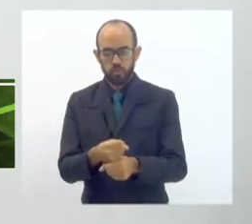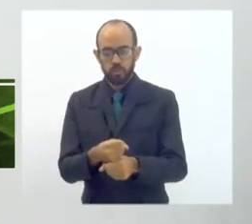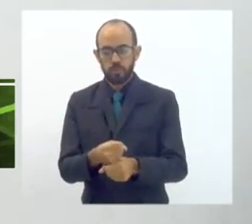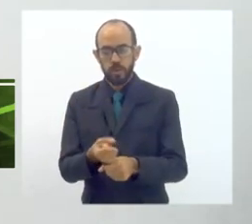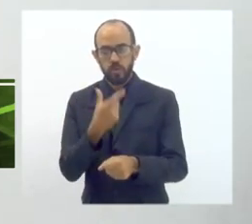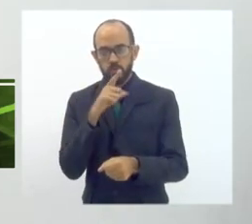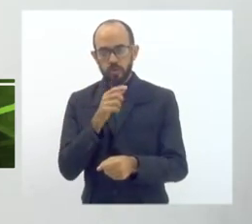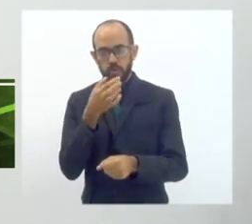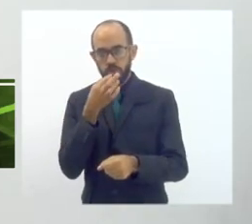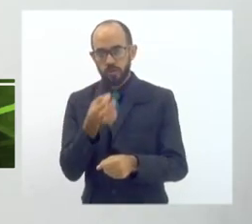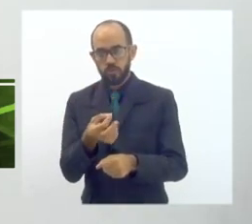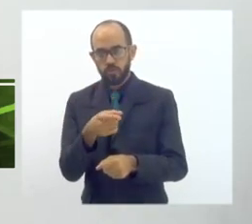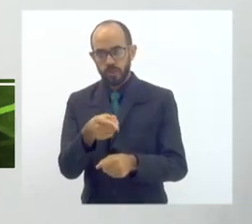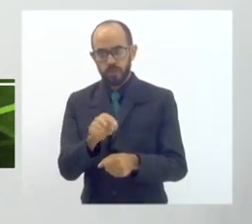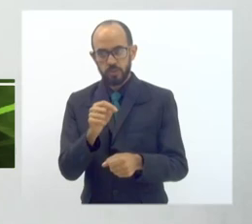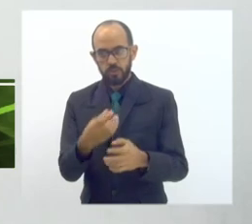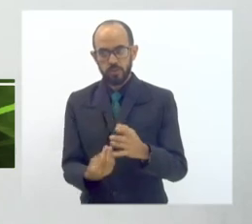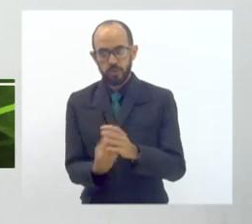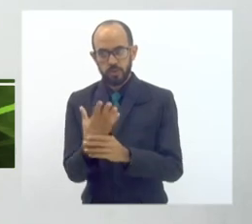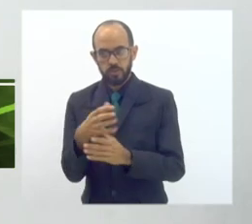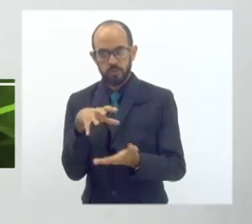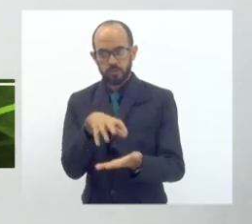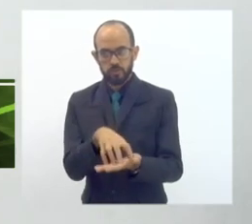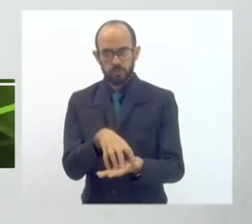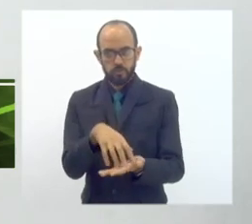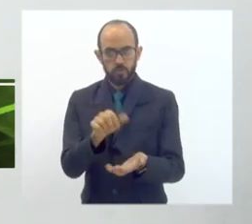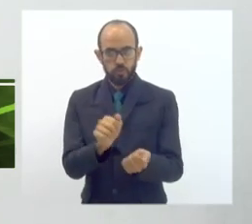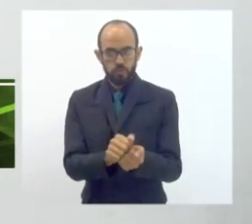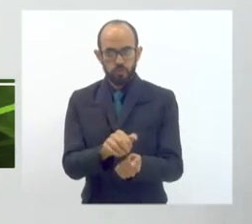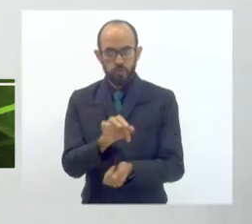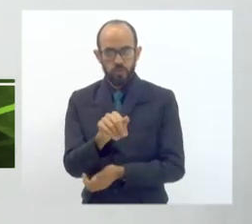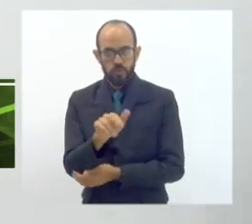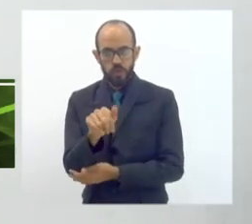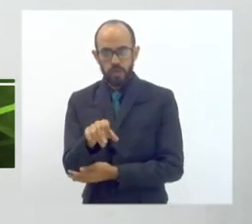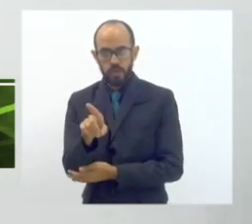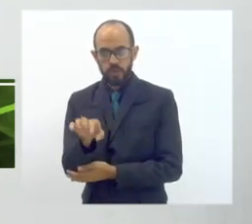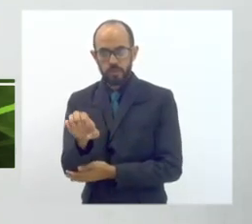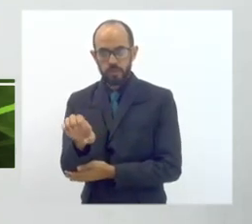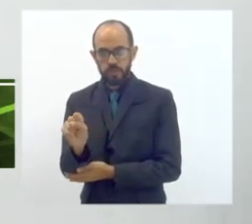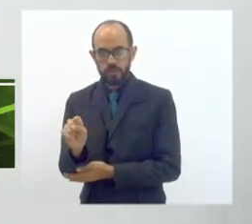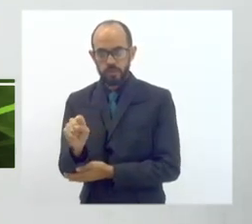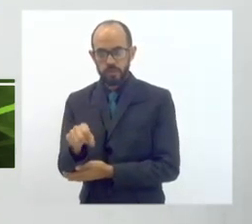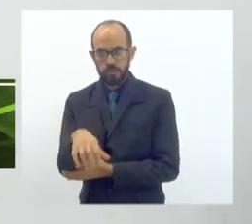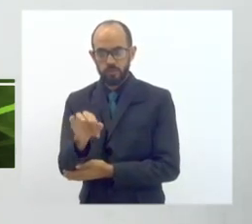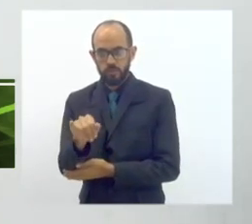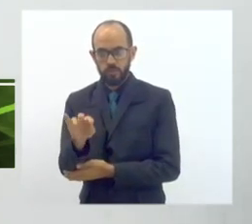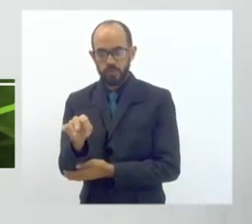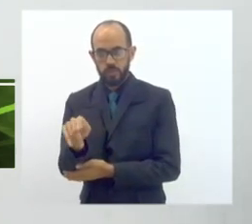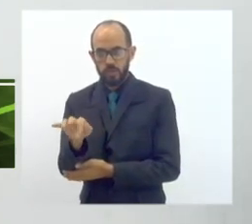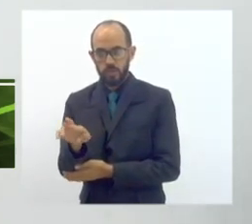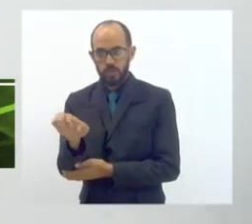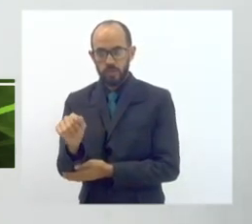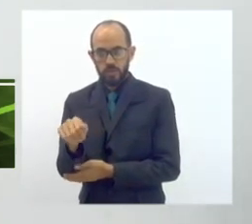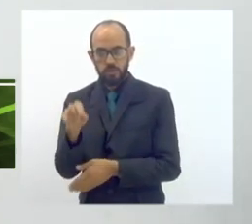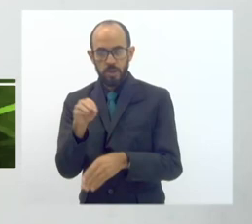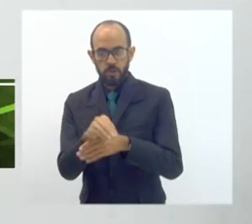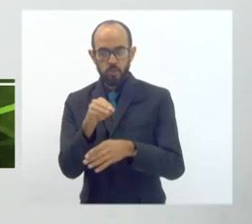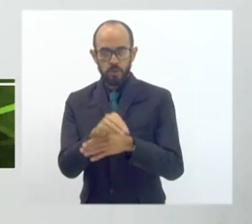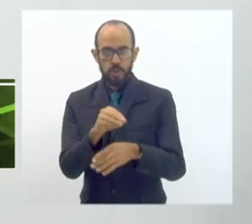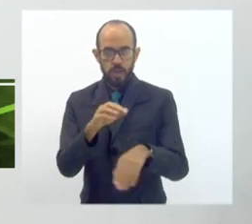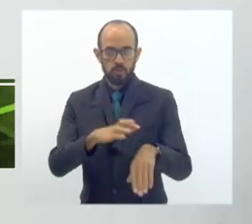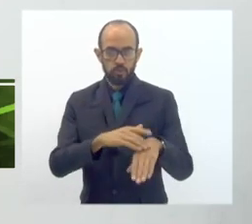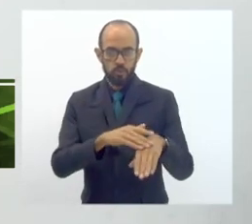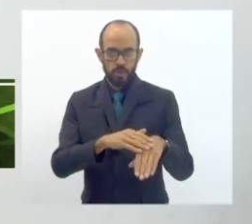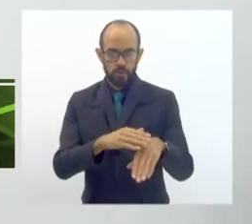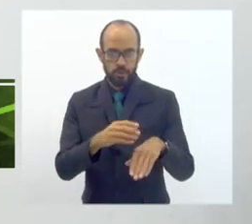desse centro regional em parceria com o Fernandes Figueira, de cuidado, da linha de cuidado das doenças raras em nosso estado do Rio de